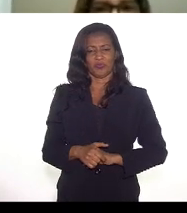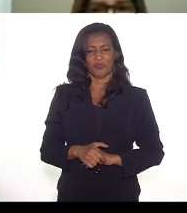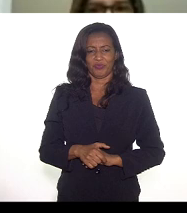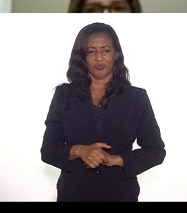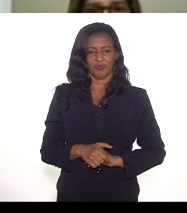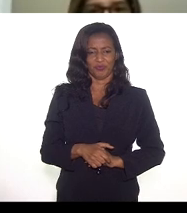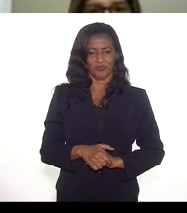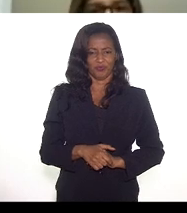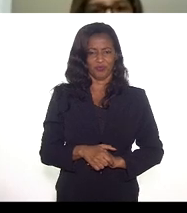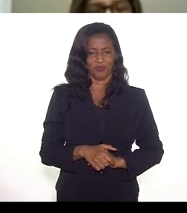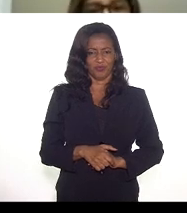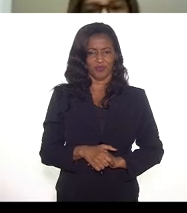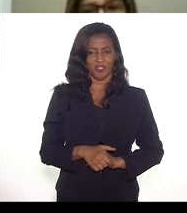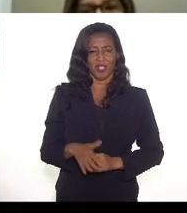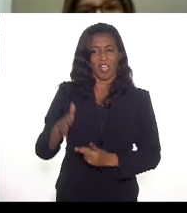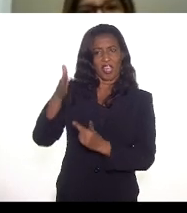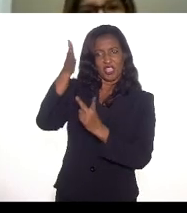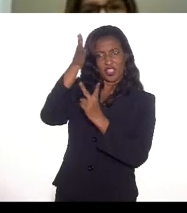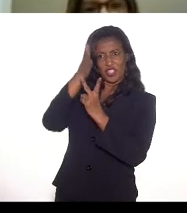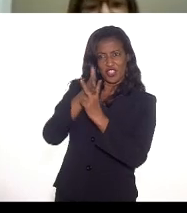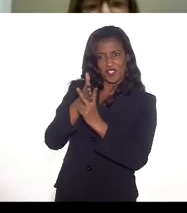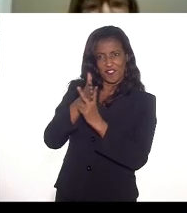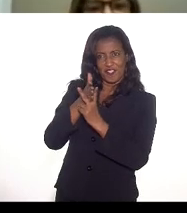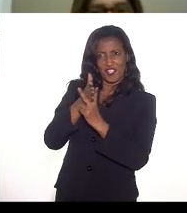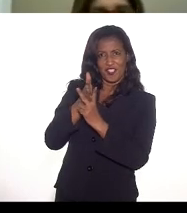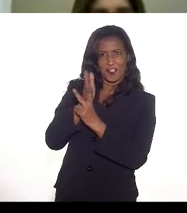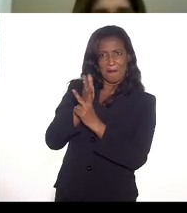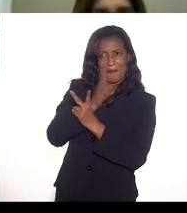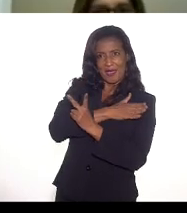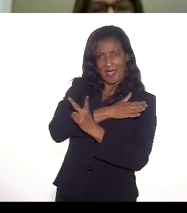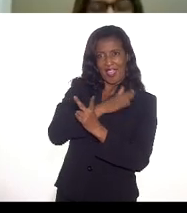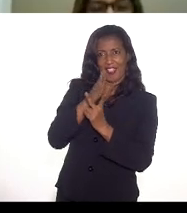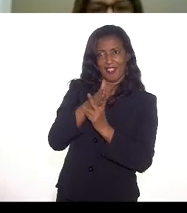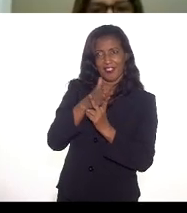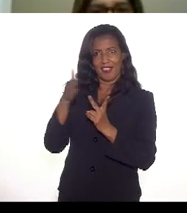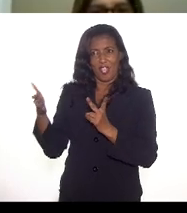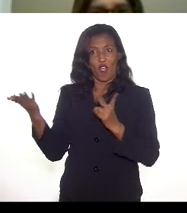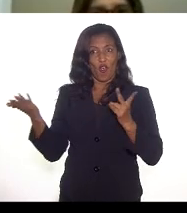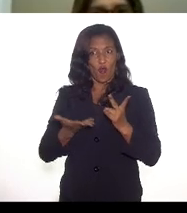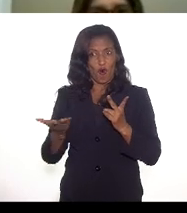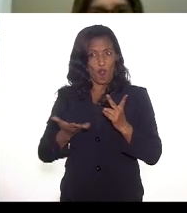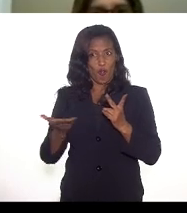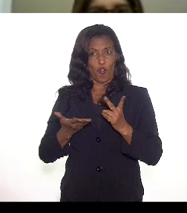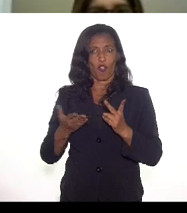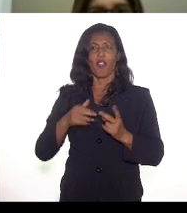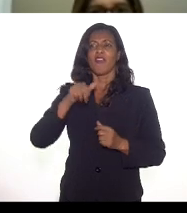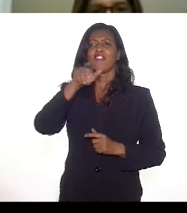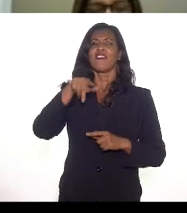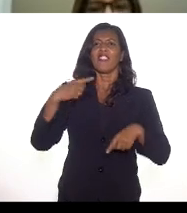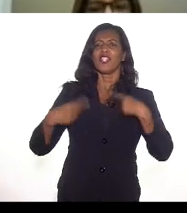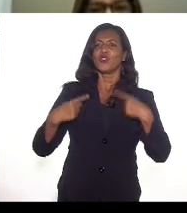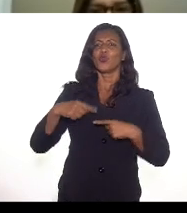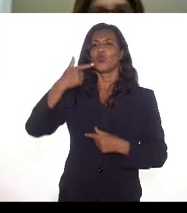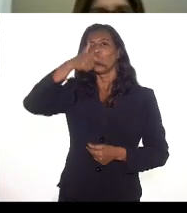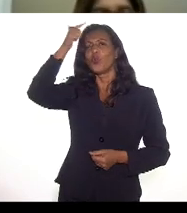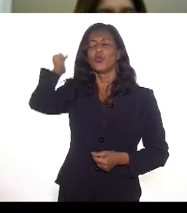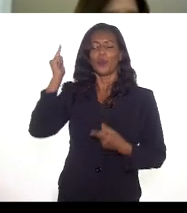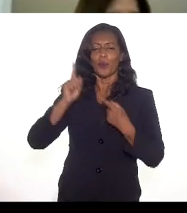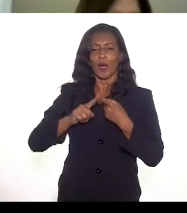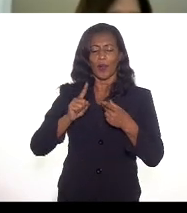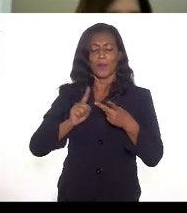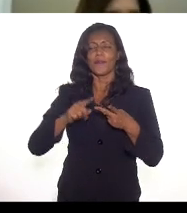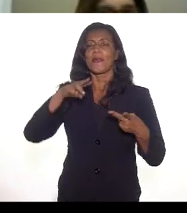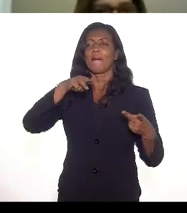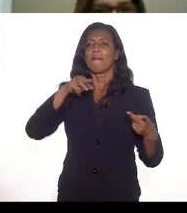Presidente. Vamos dividir o tempo, então. Fazemos hoje metade. Vamos anotar o nome de todos que querem discutir. Luiz Paulo,